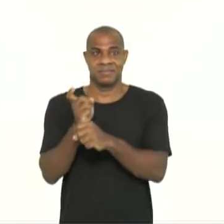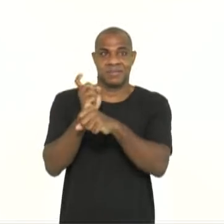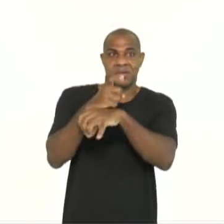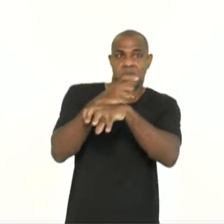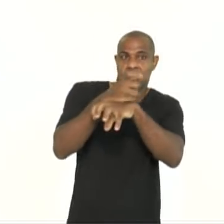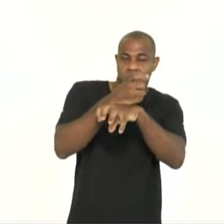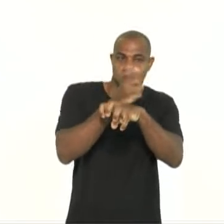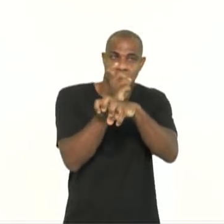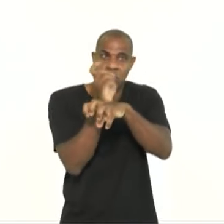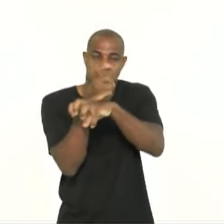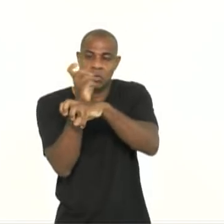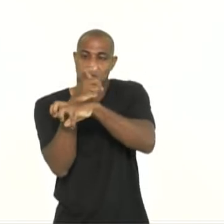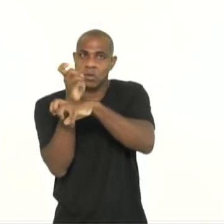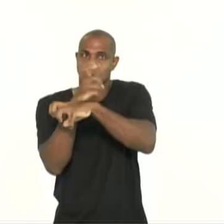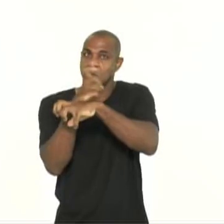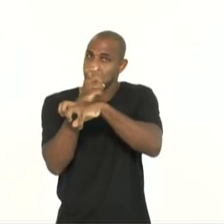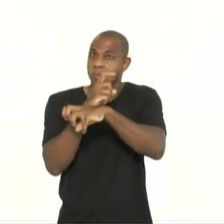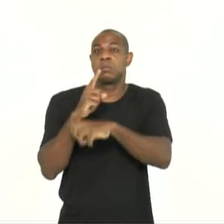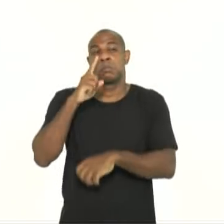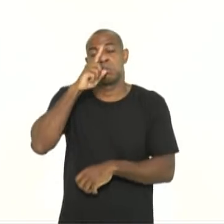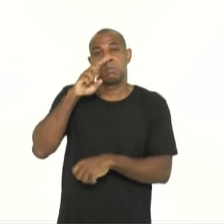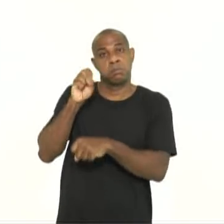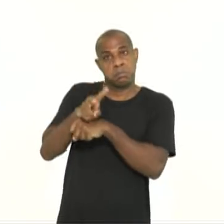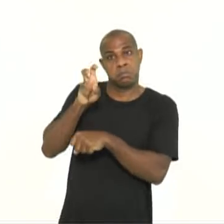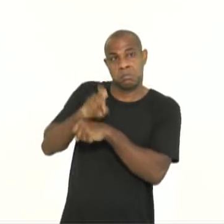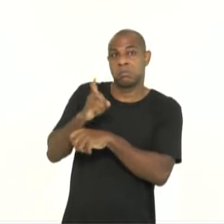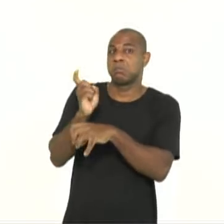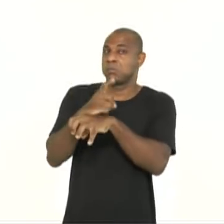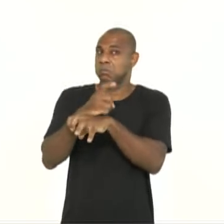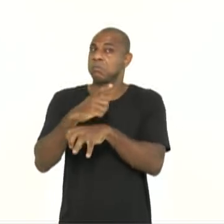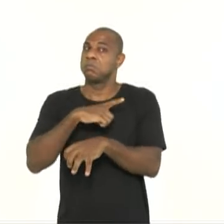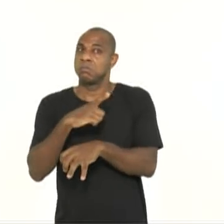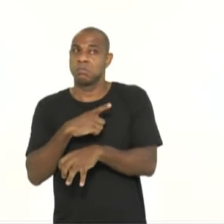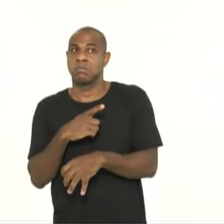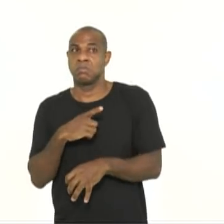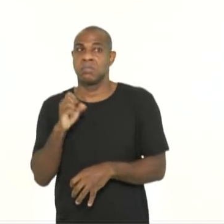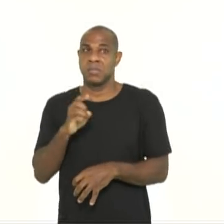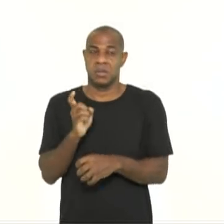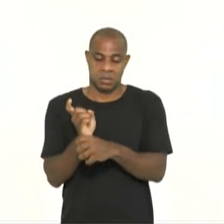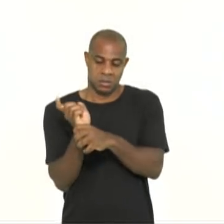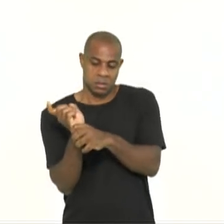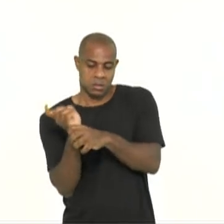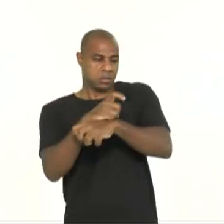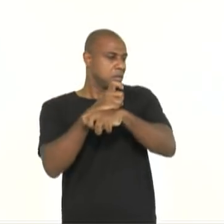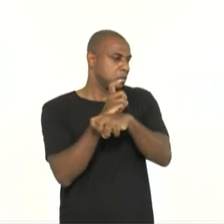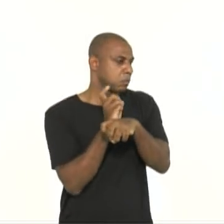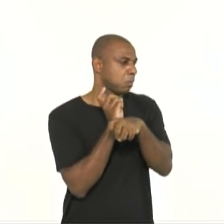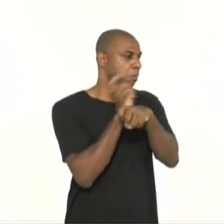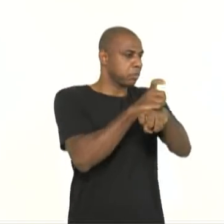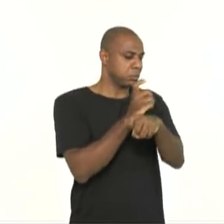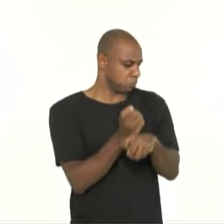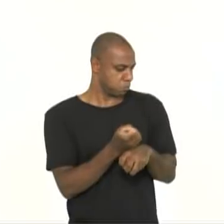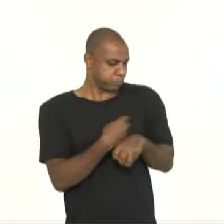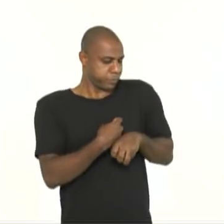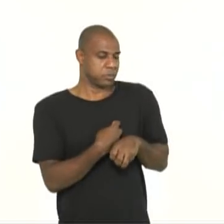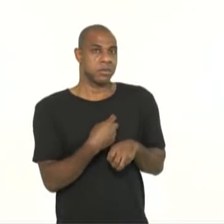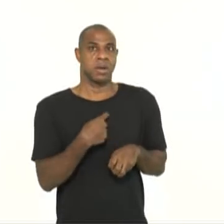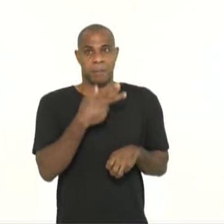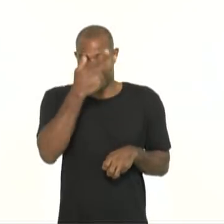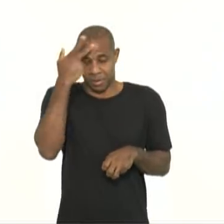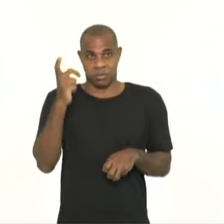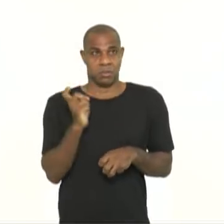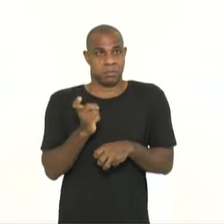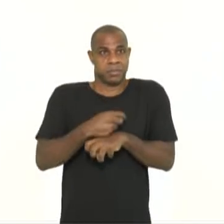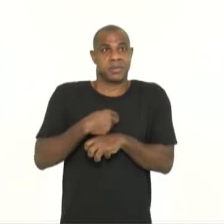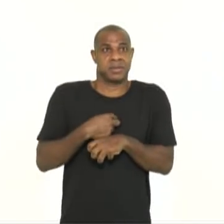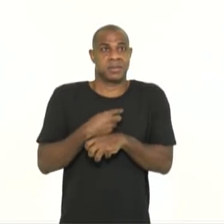podem produzir substâncias tóxicas e quando eles conseguem inocular isso em alguém, quando eles conseguem picar a pessoa